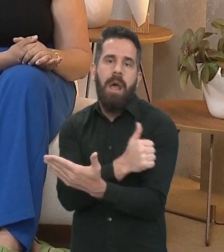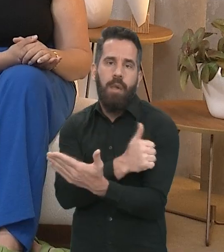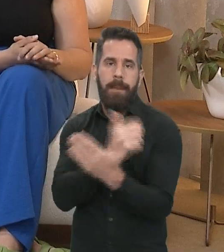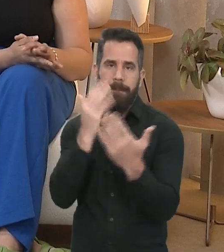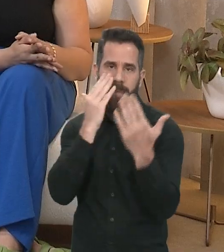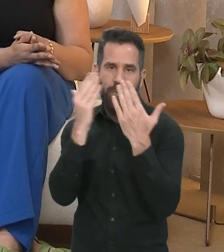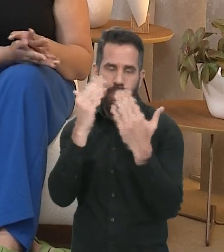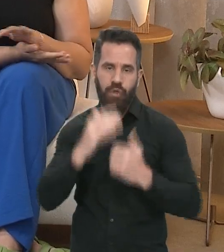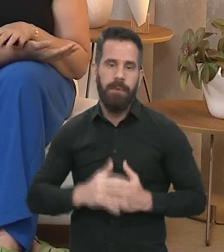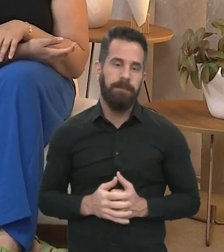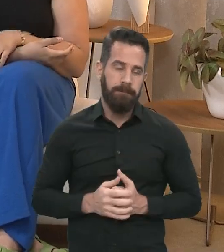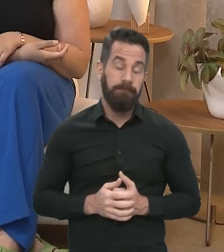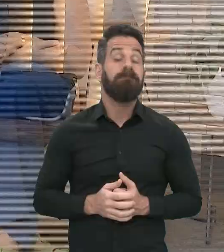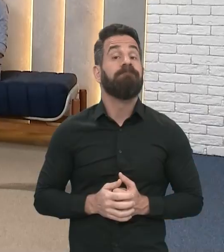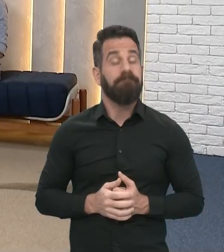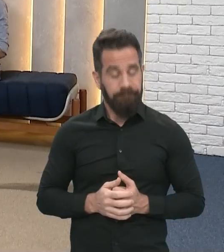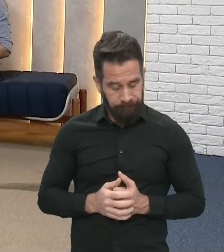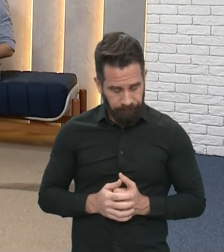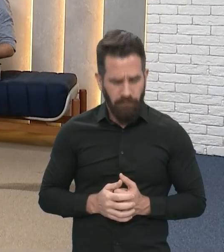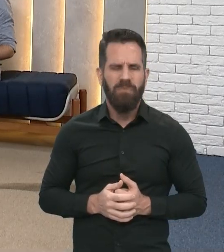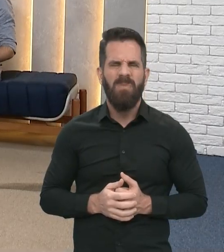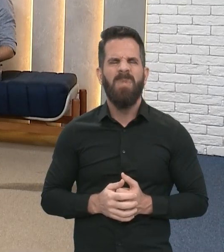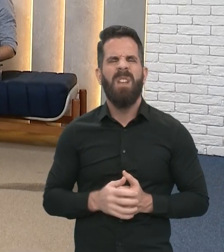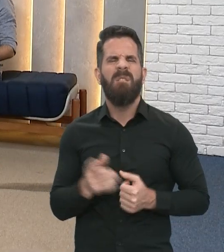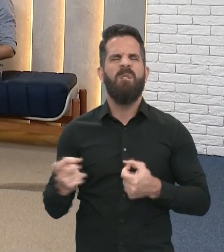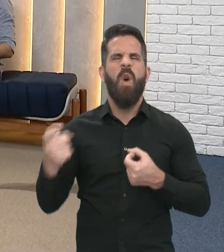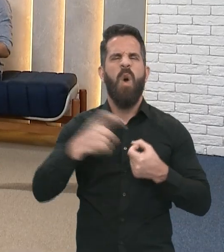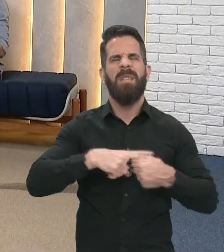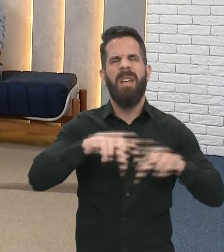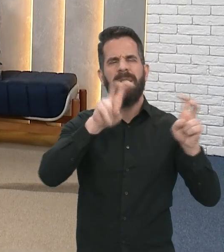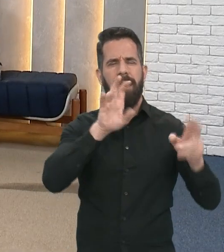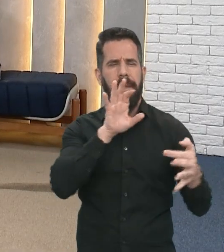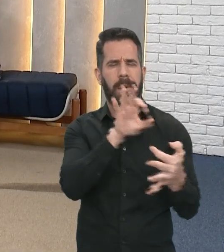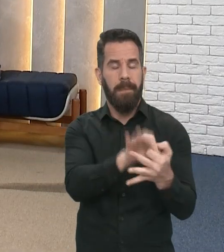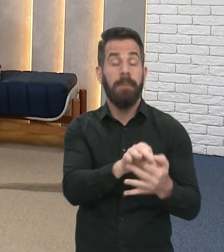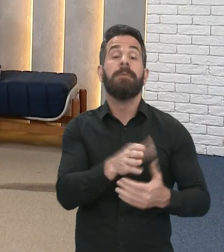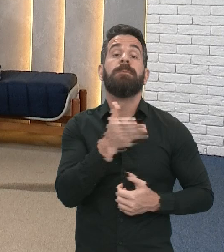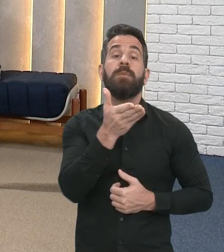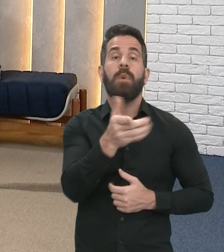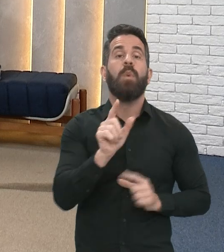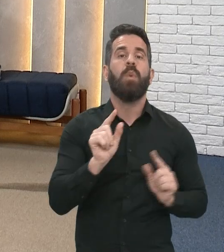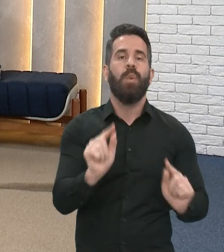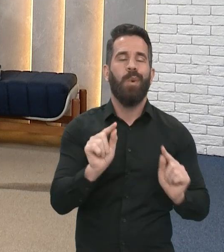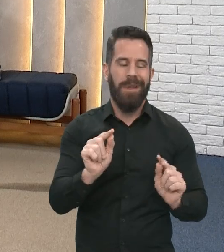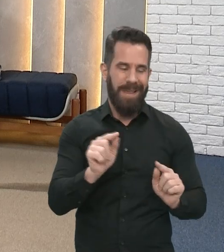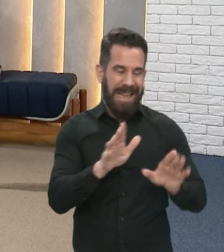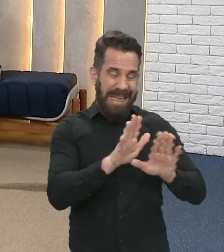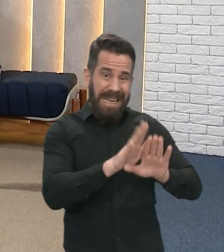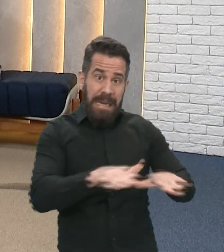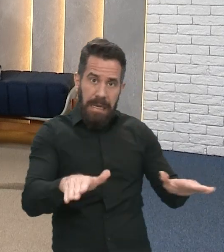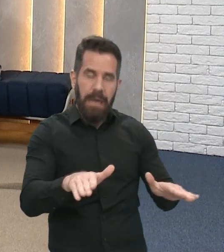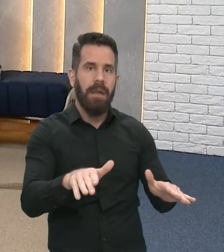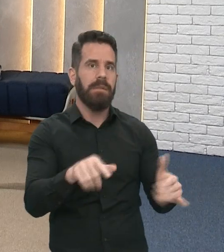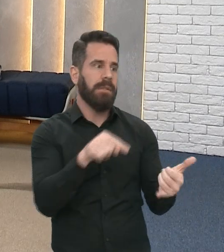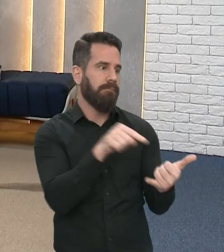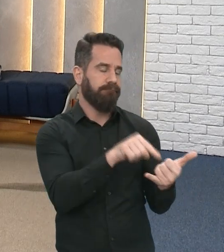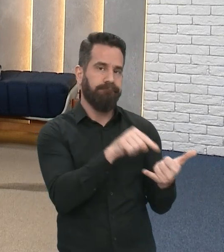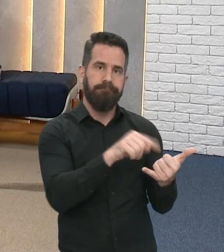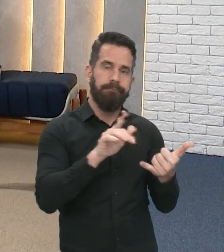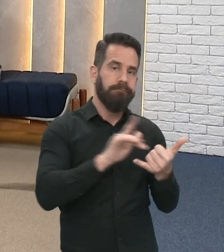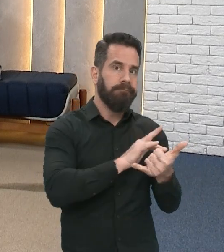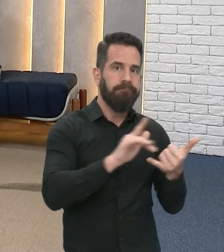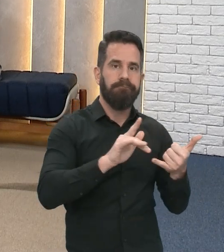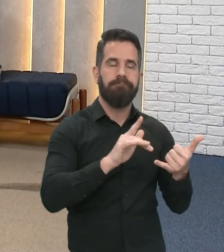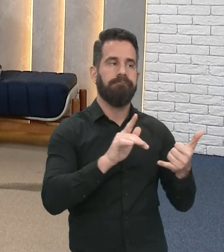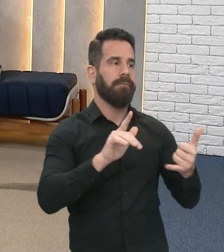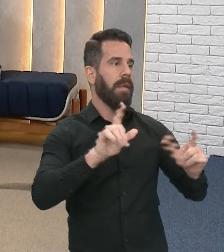essa questão mesmo das crianças, quando tem esse estímulo desde muito cedo na primeira infância, elas não conseguirem